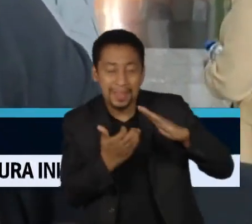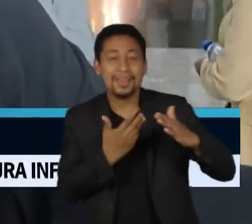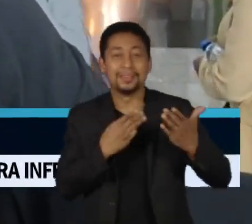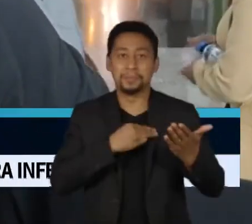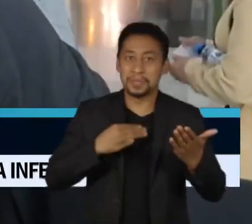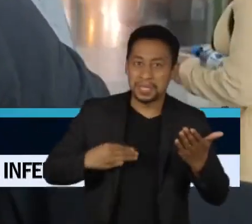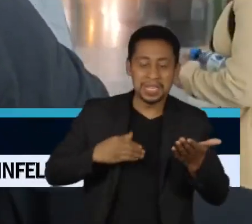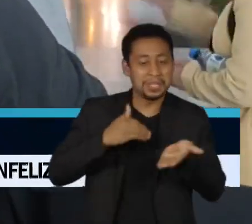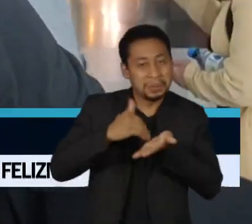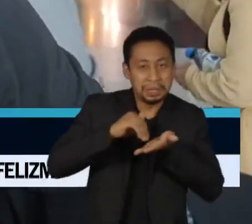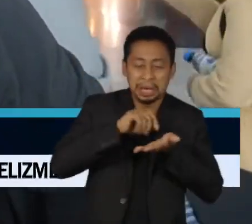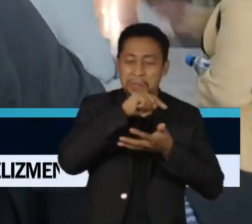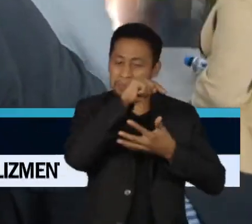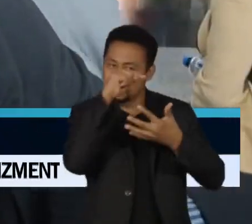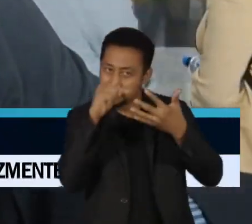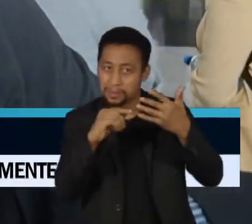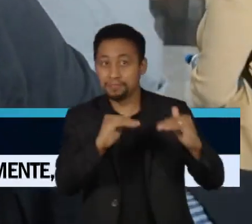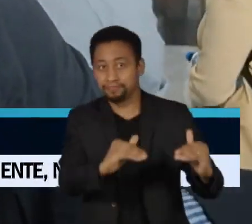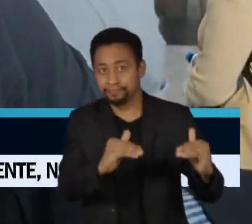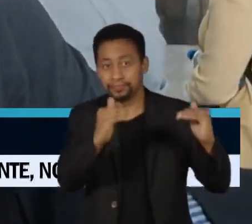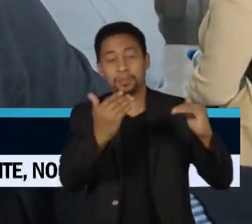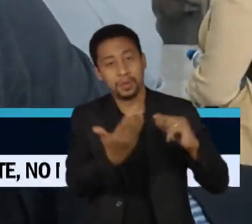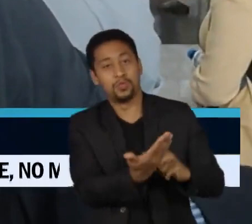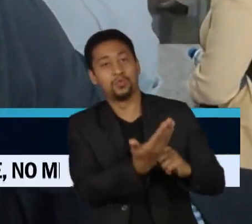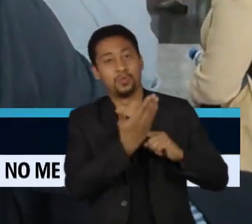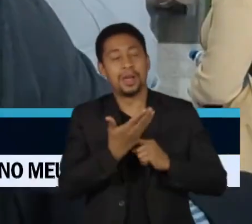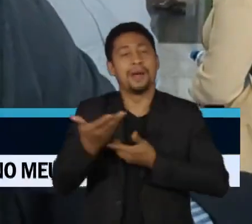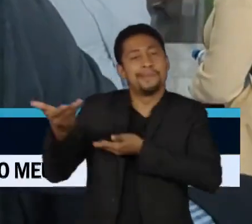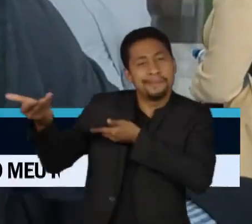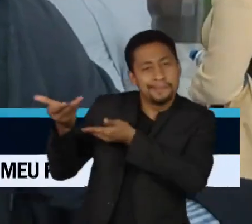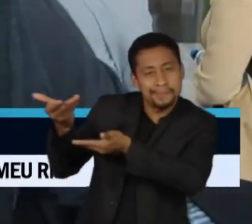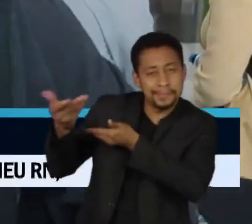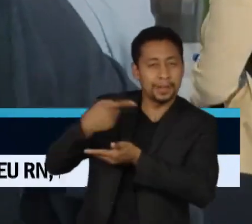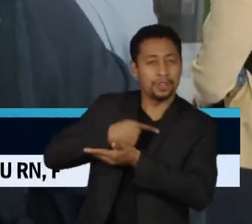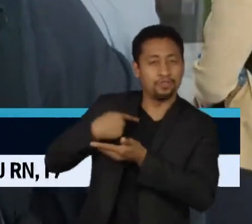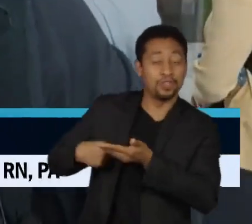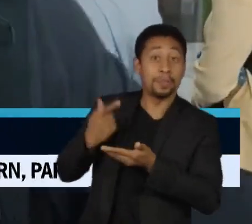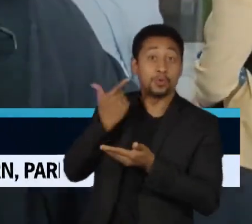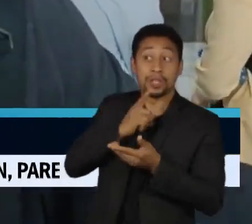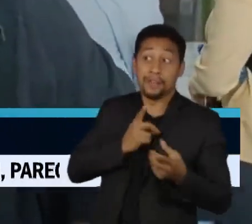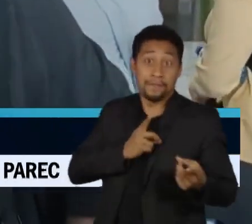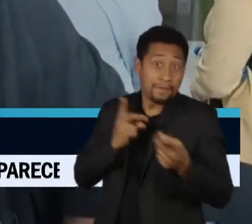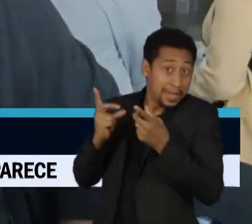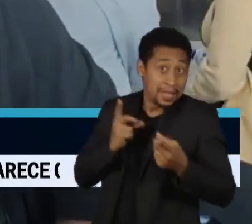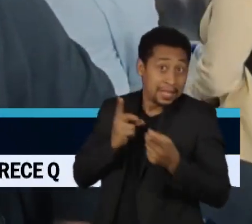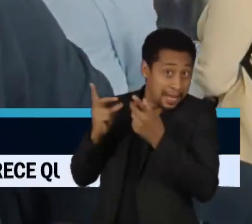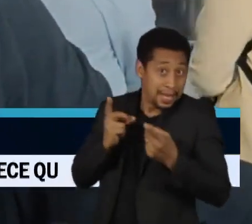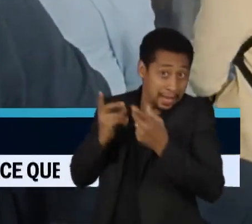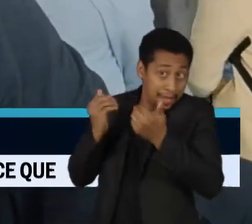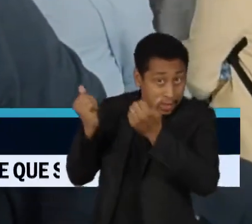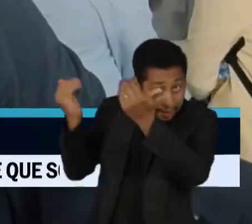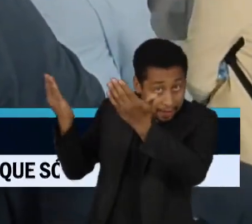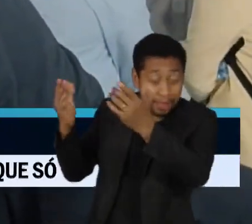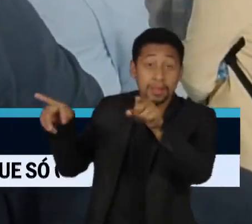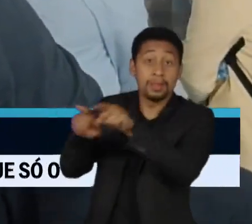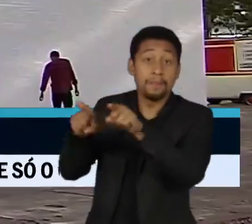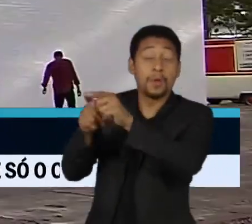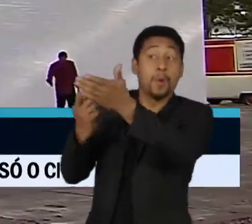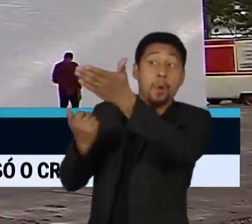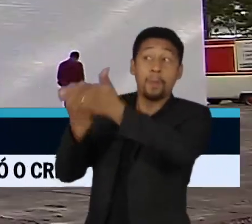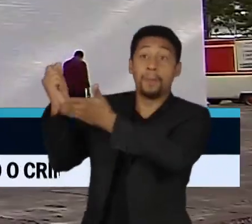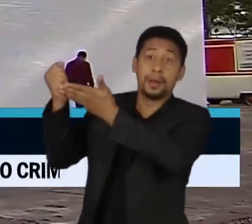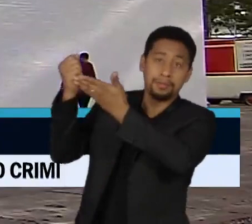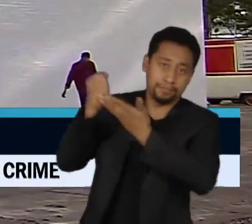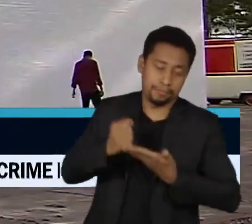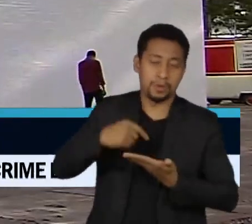áreas para melhorar as nossas relações comerciais, tanto para vender mais para a China, mas também para comprar produtos que sejam importantes para o Brasil.